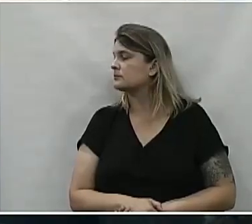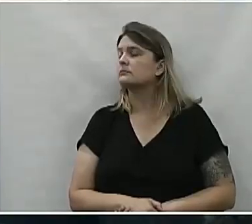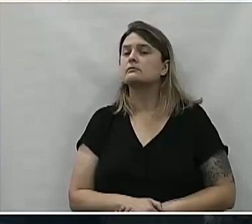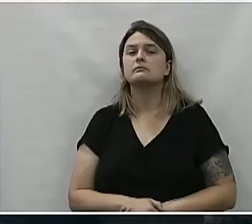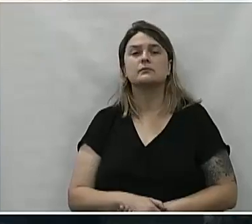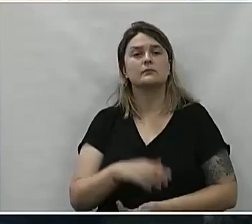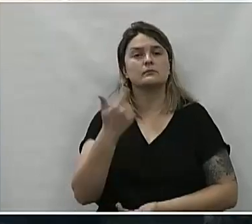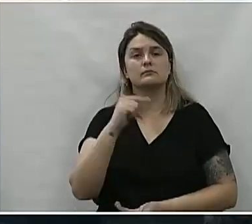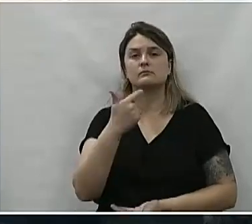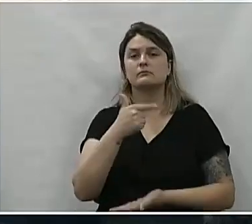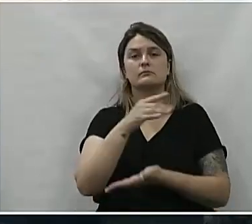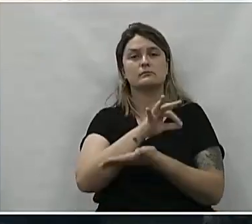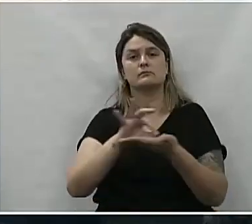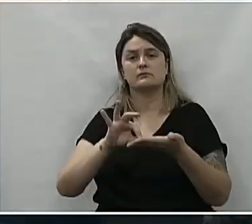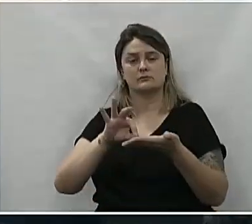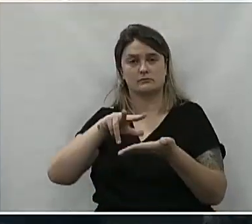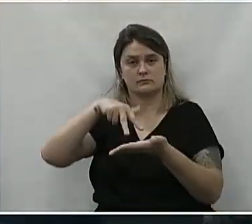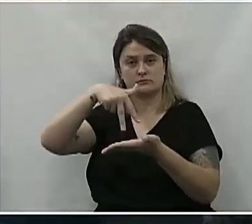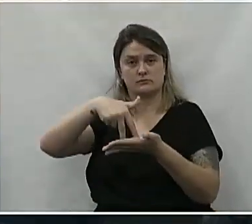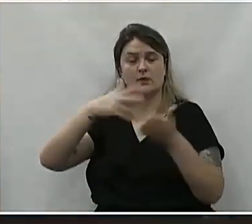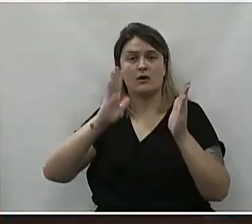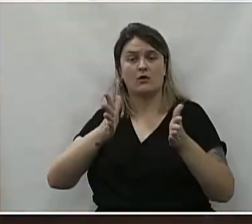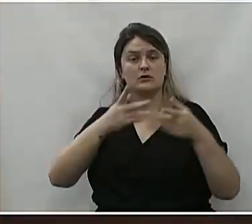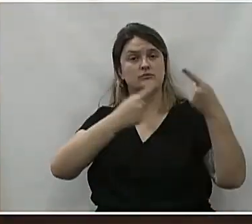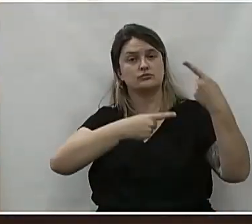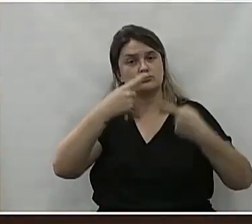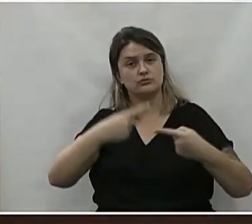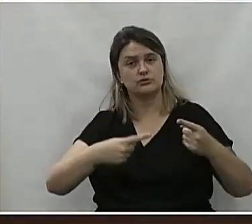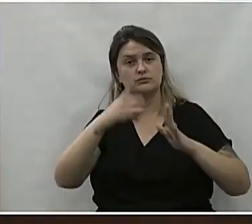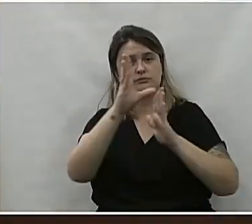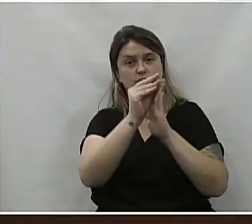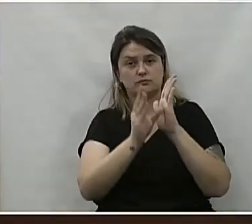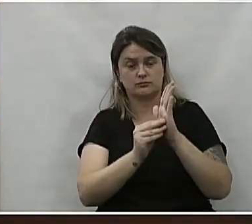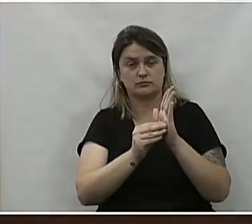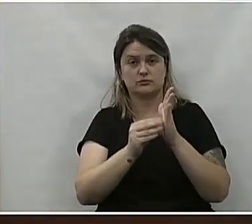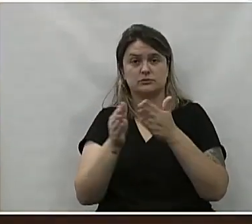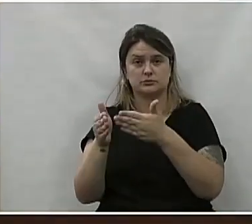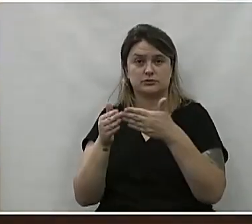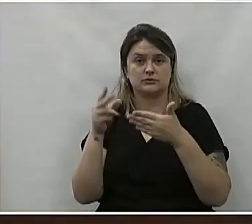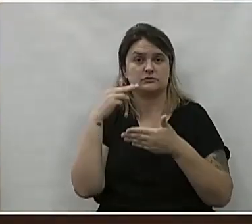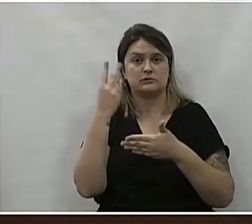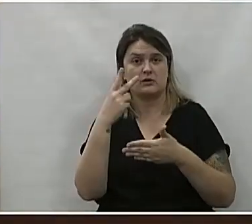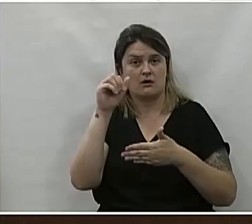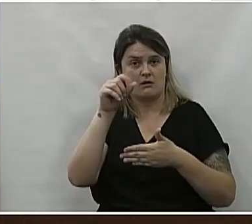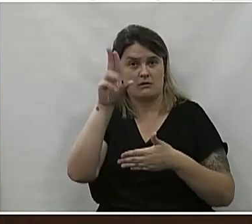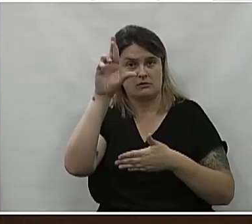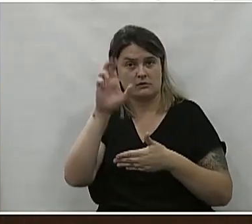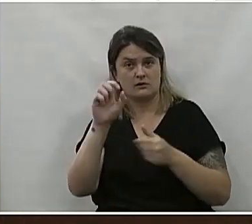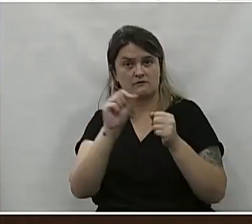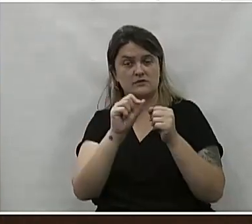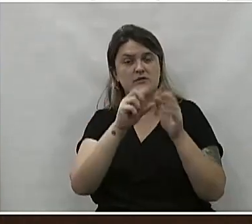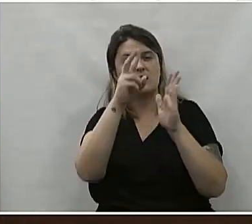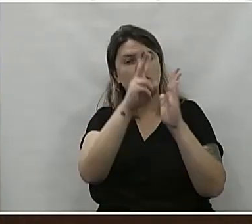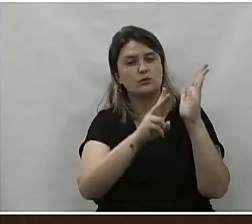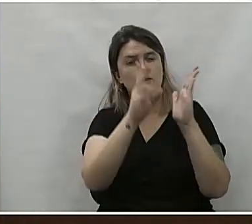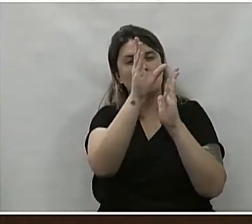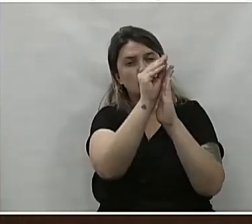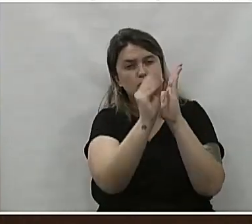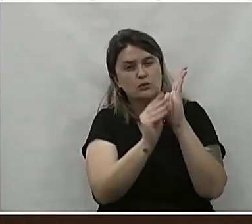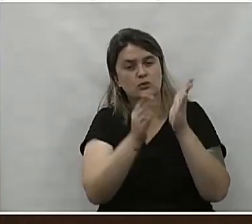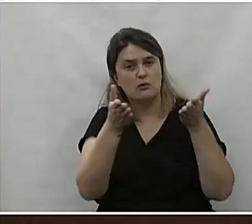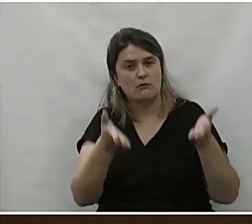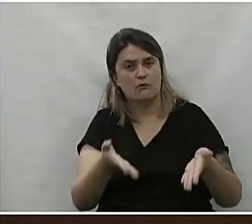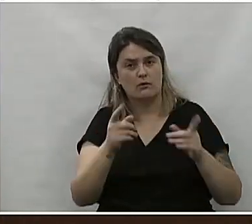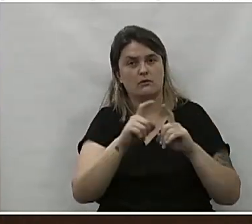Não havendo mais inscrições Para a tribuna Passamos de imediato A ordem do dia Solicito o vereador André Para que faça a leitura Dos itens